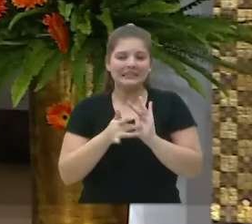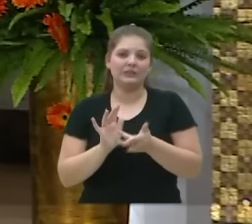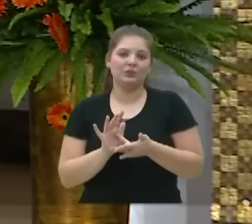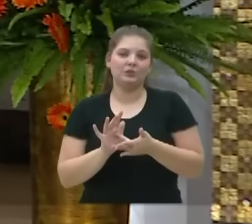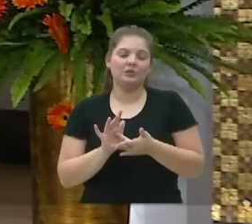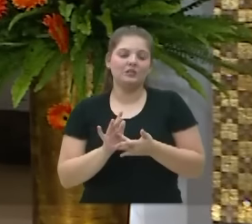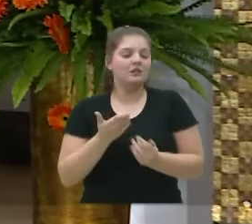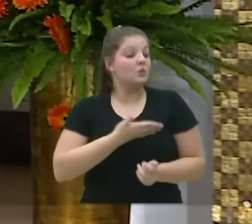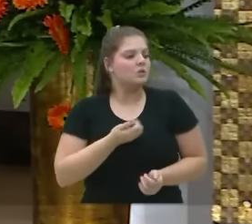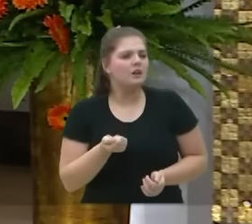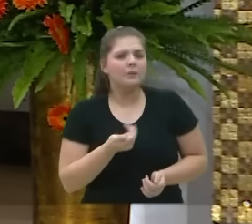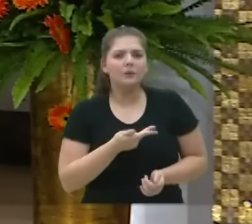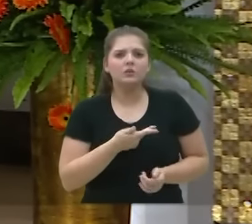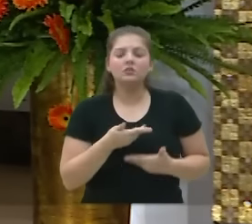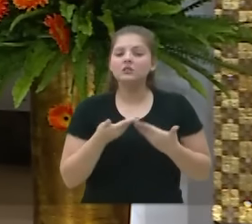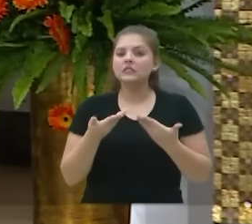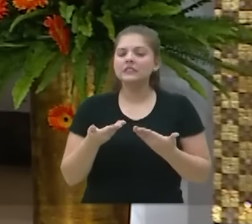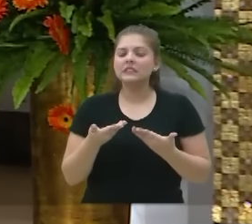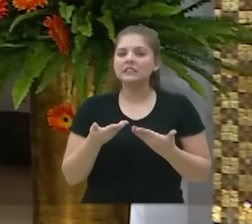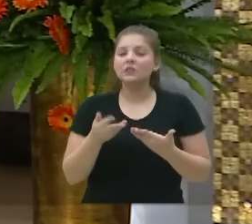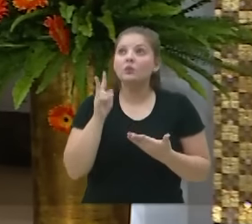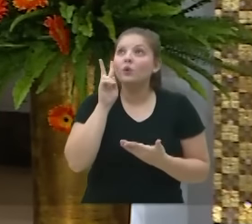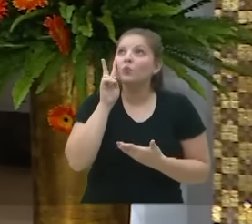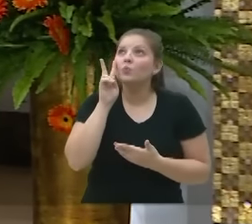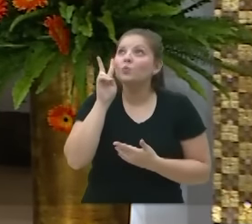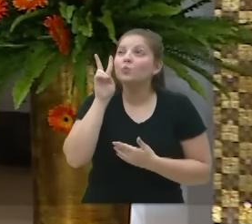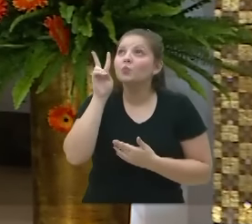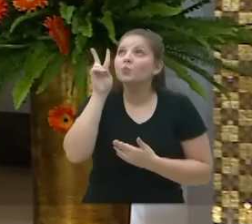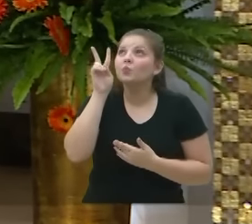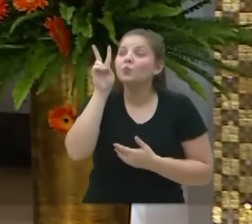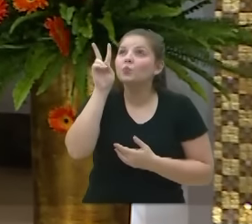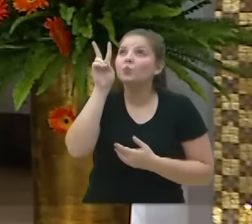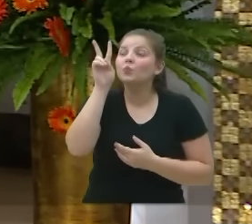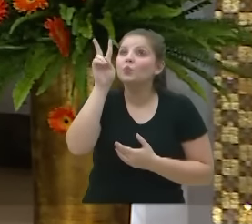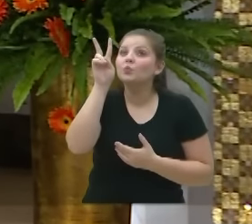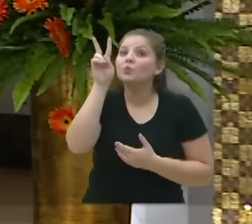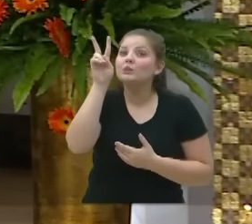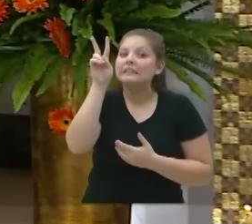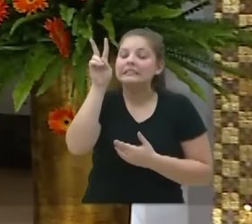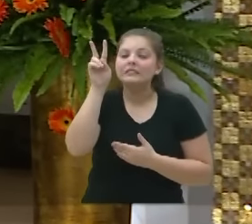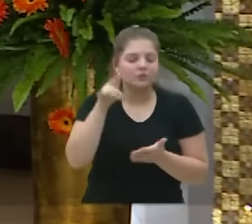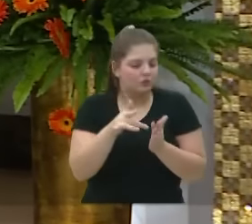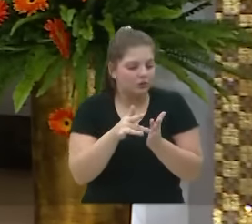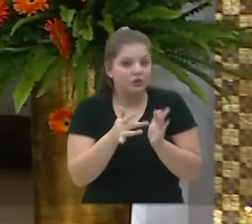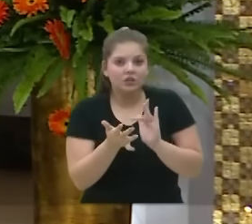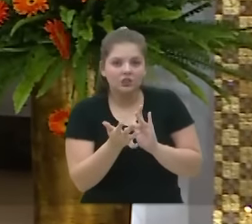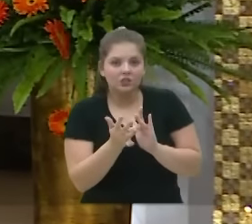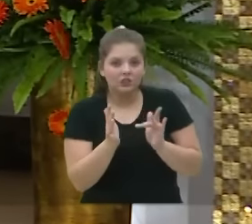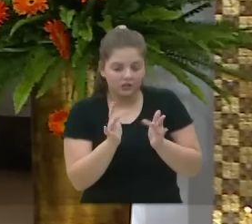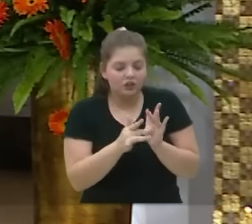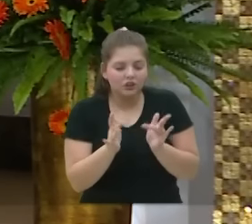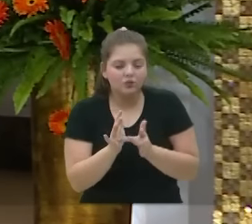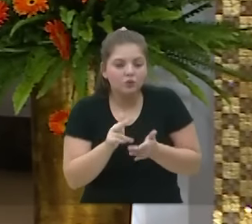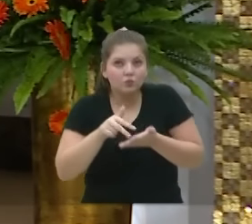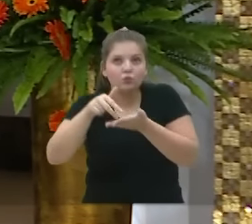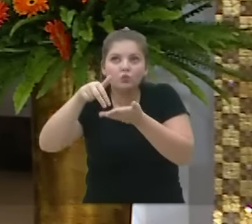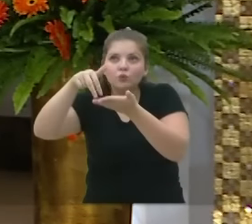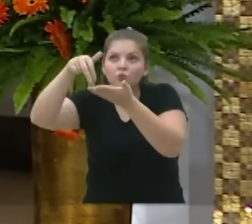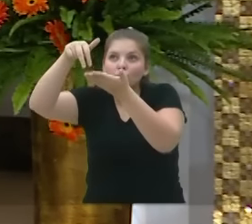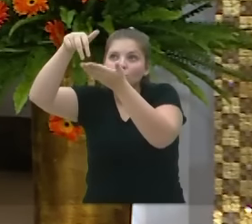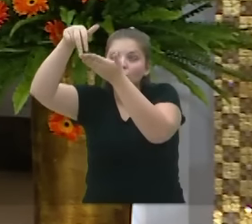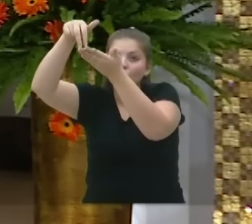Os apóstolos continuavam olhando para o céu enquanto Jesus subia. Apareceram